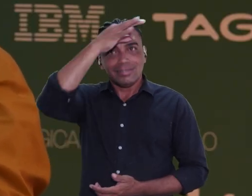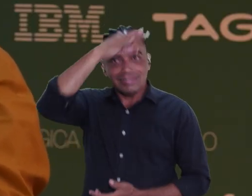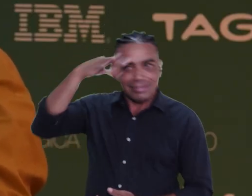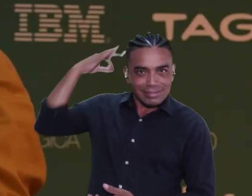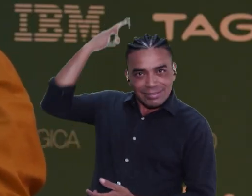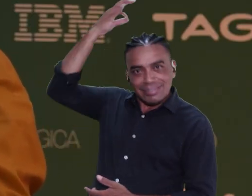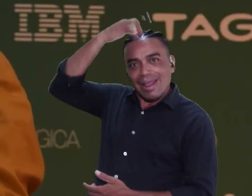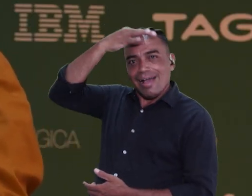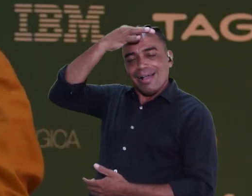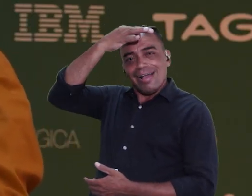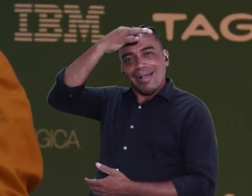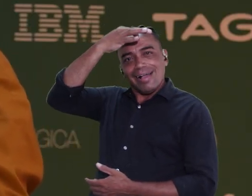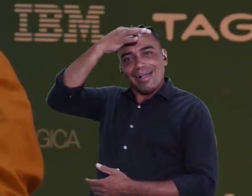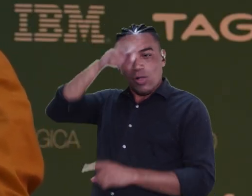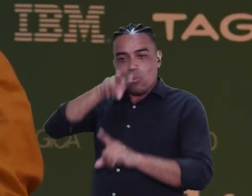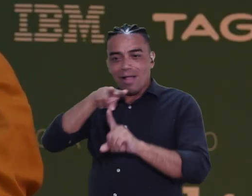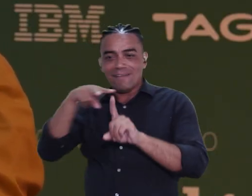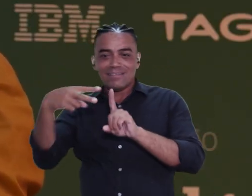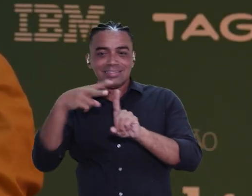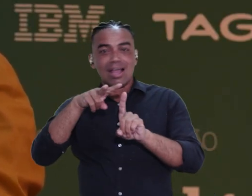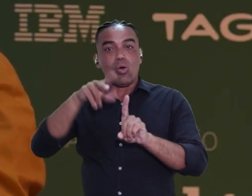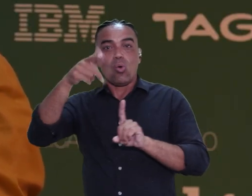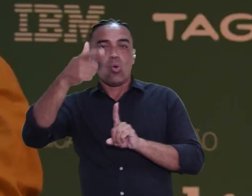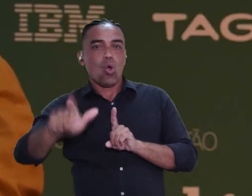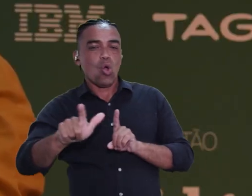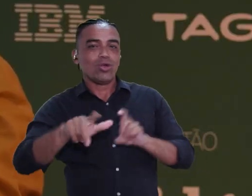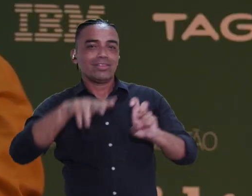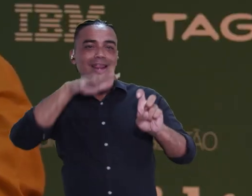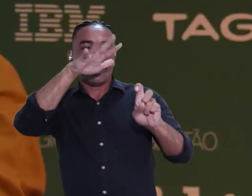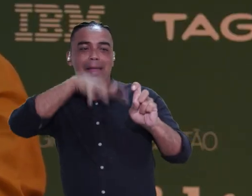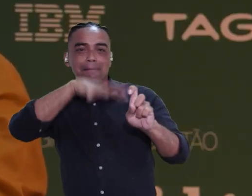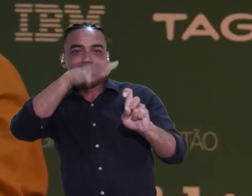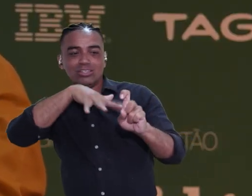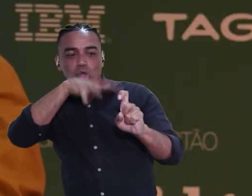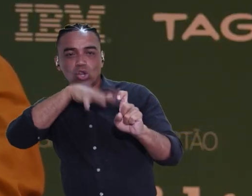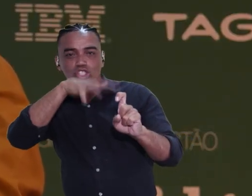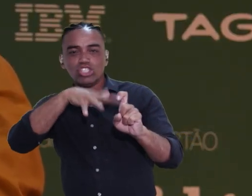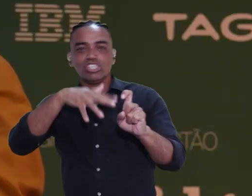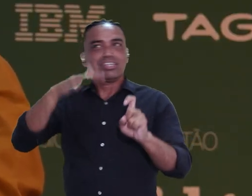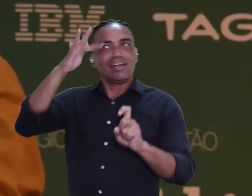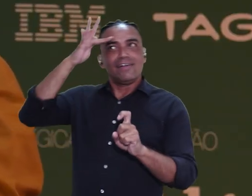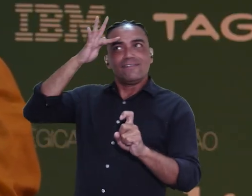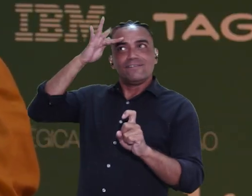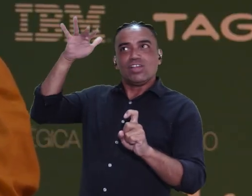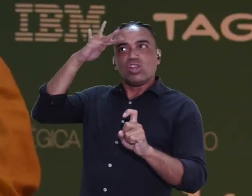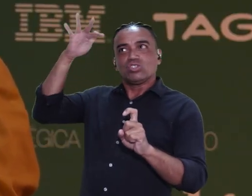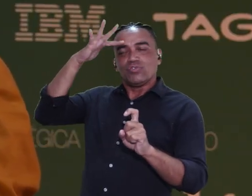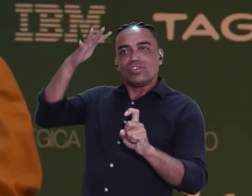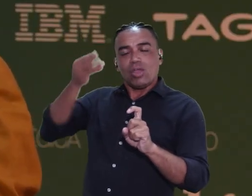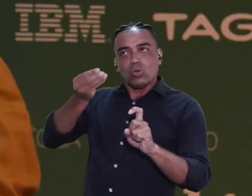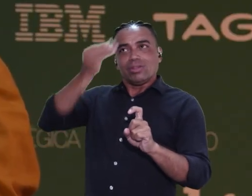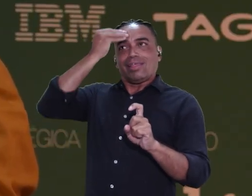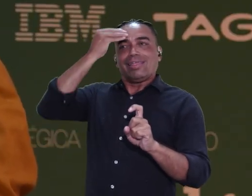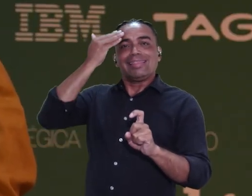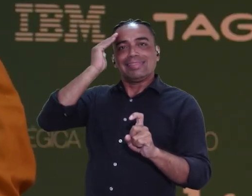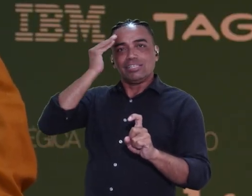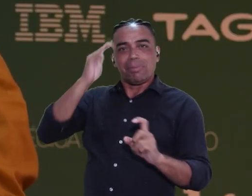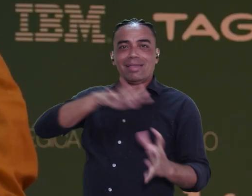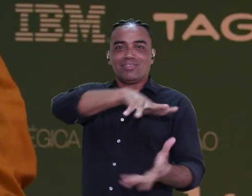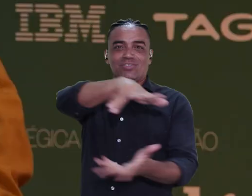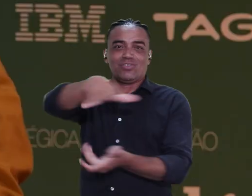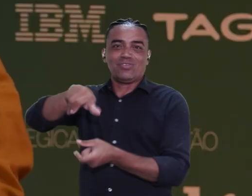sacralizar, sob a ótica de uma outra mitologia, de uma outra filosofia, de uma outra compreensão de